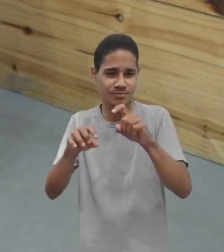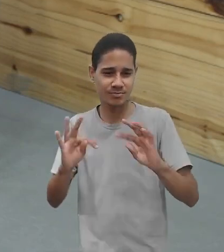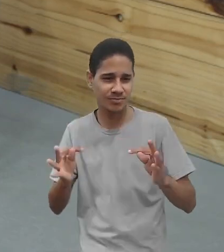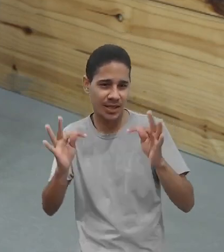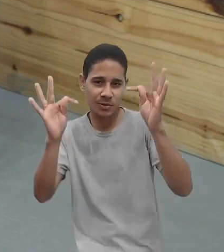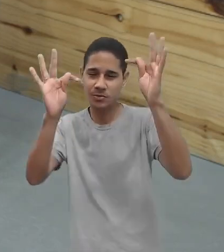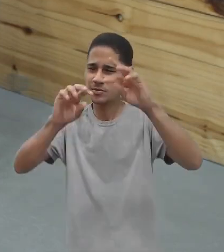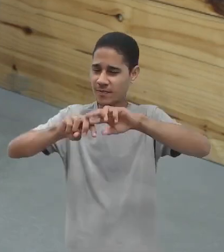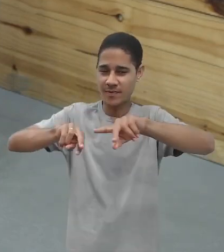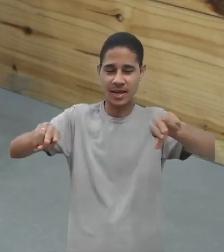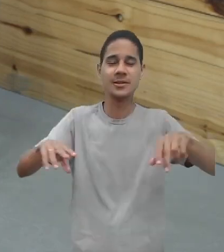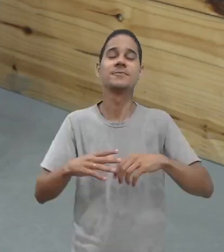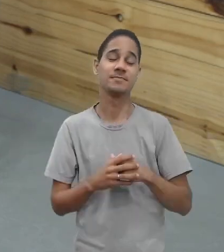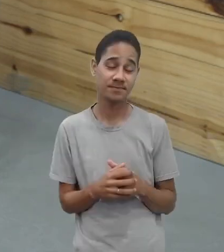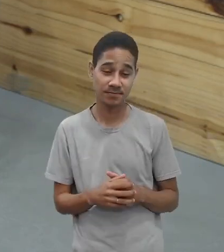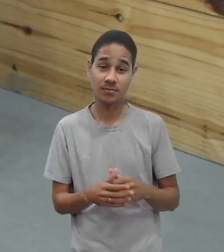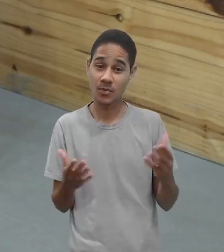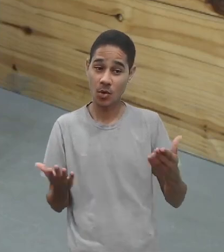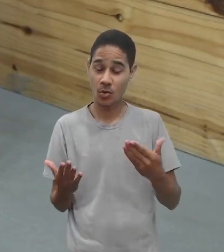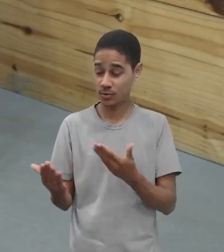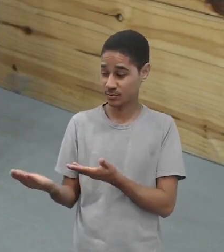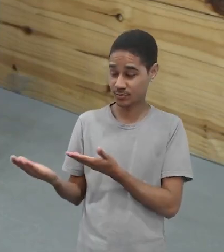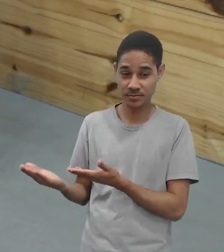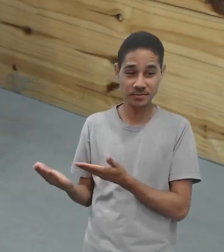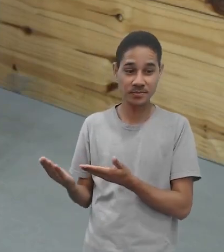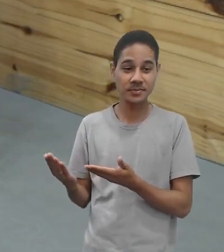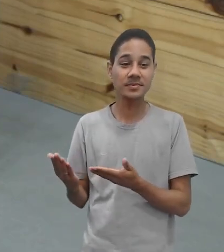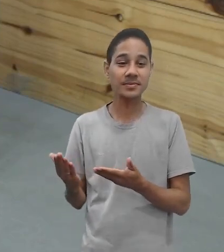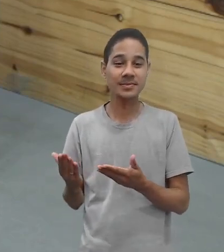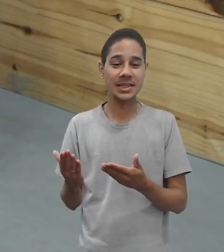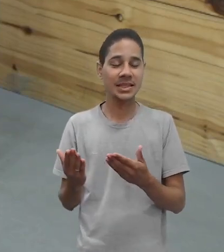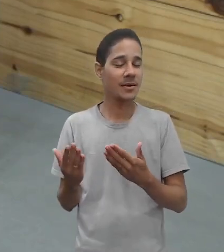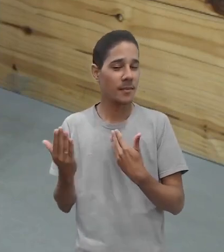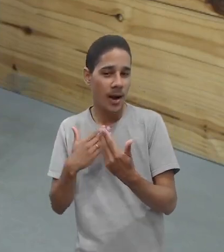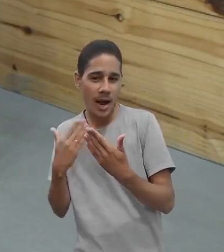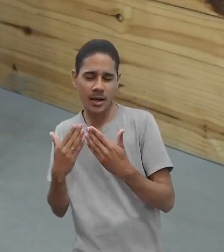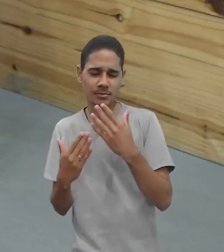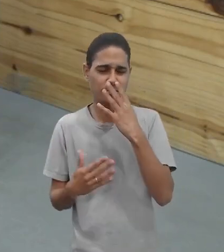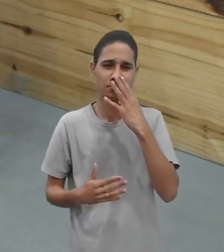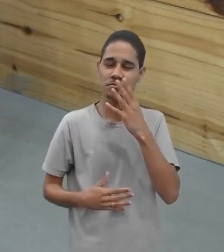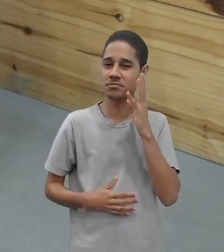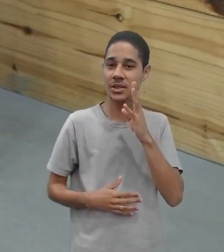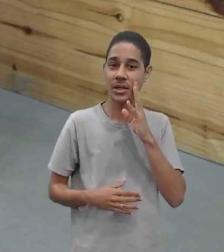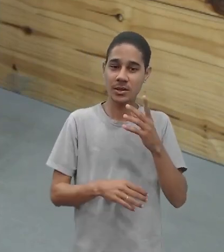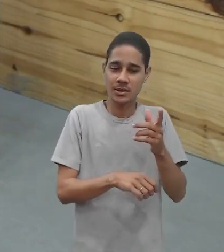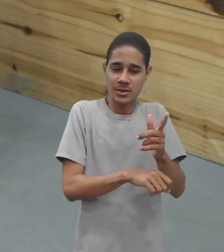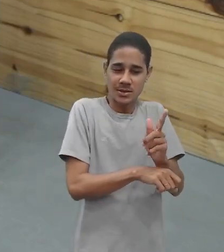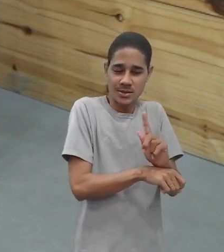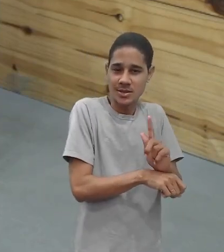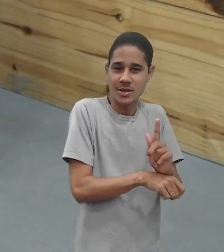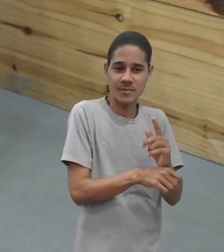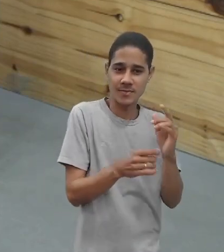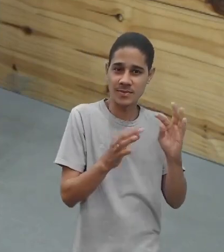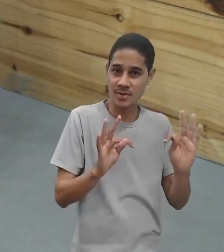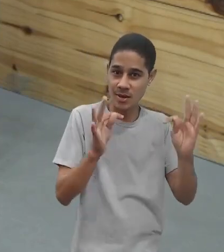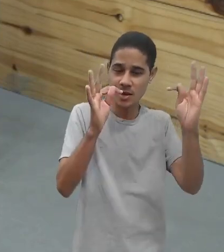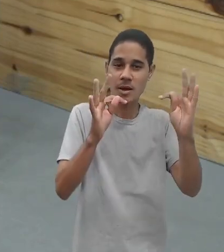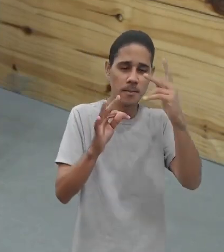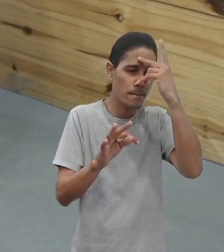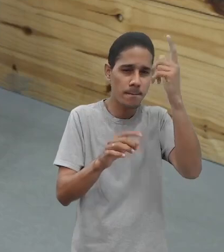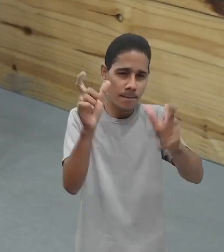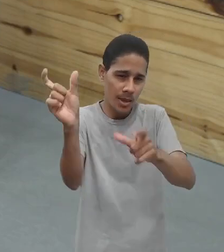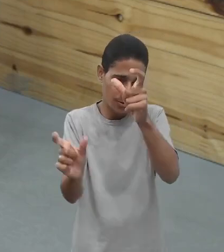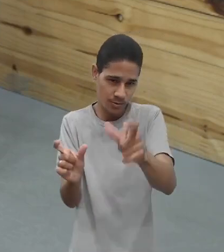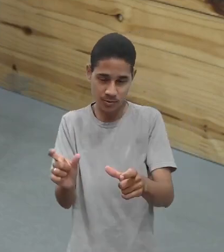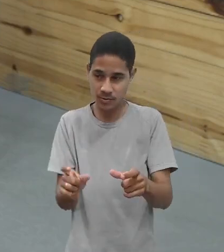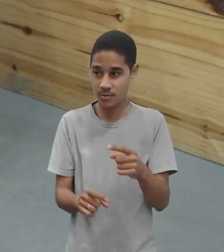E hoje nós temos um bate-papo aqui interessante sobre o gerenciamento tecnológico do capital humano, né? Eu, Ana